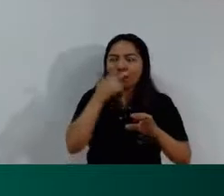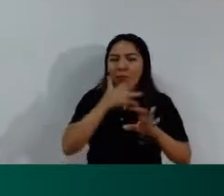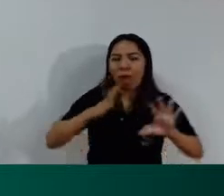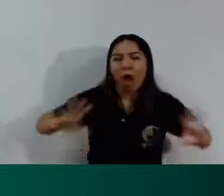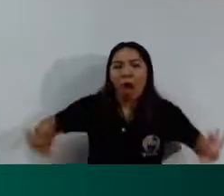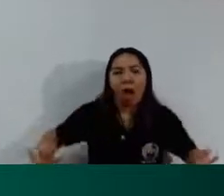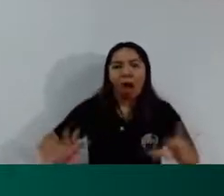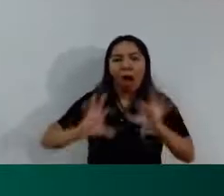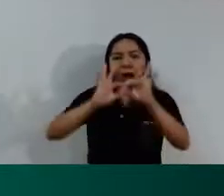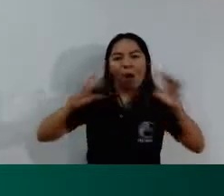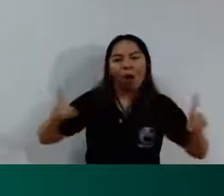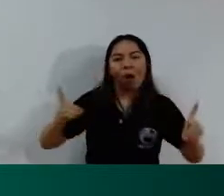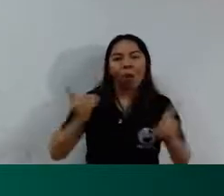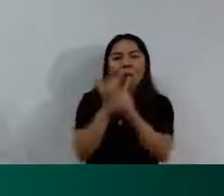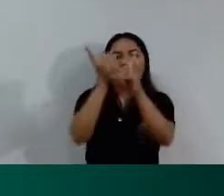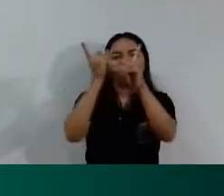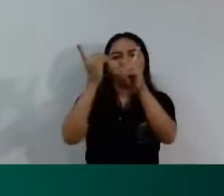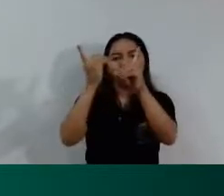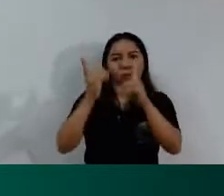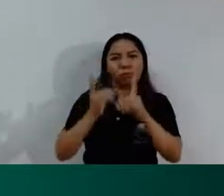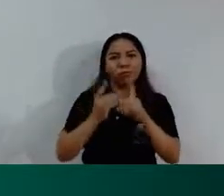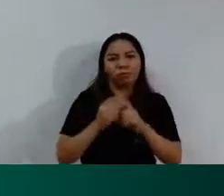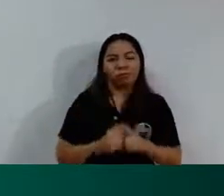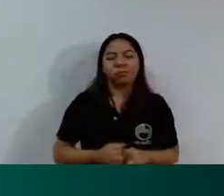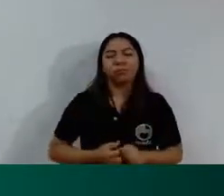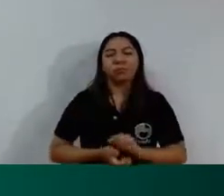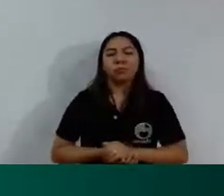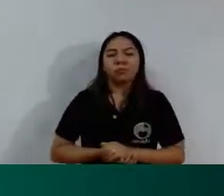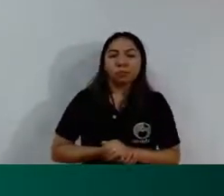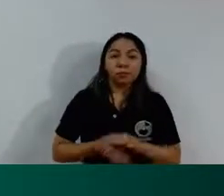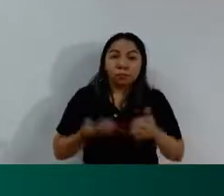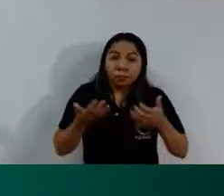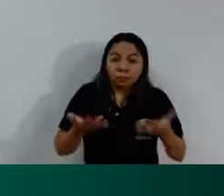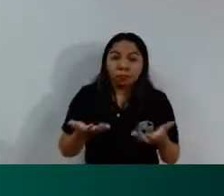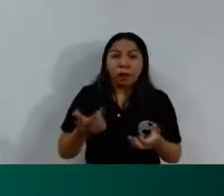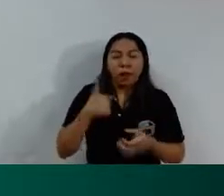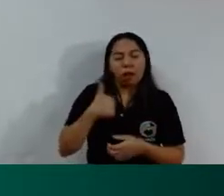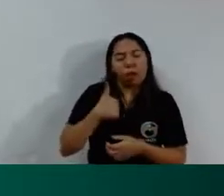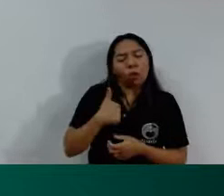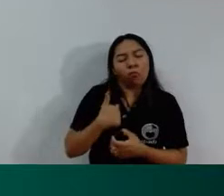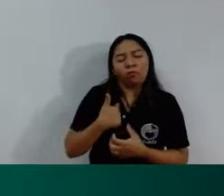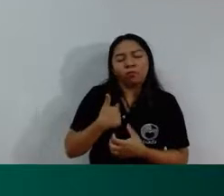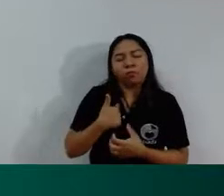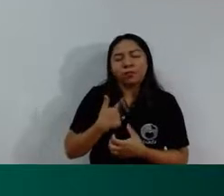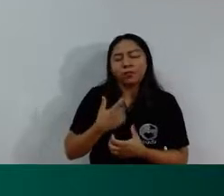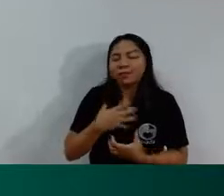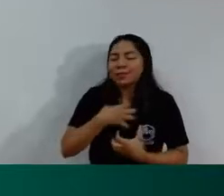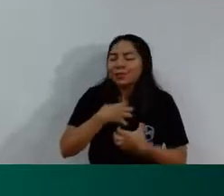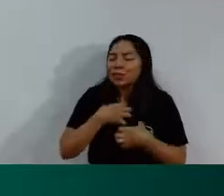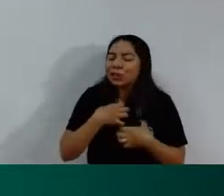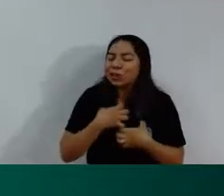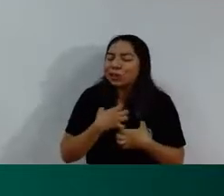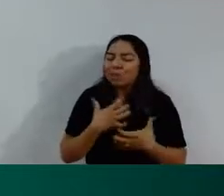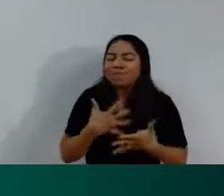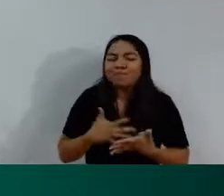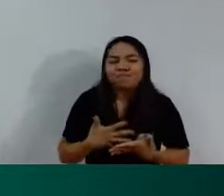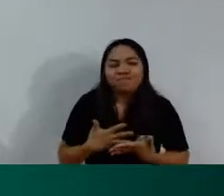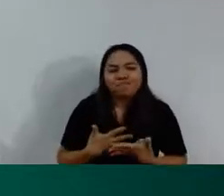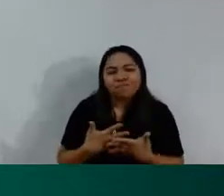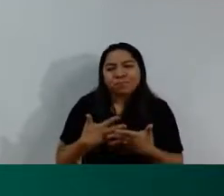tantas outras coisas podem estão surgindo Então eu fico extremamente honrada